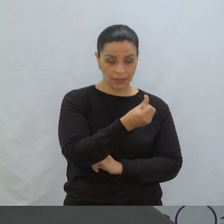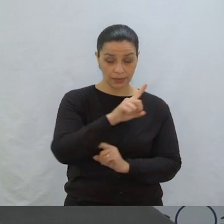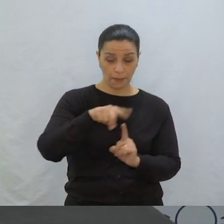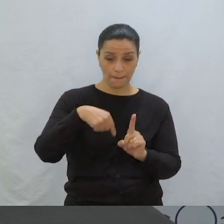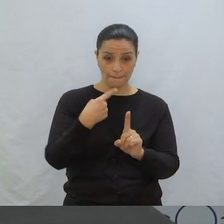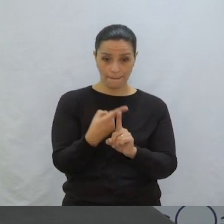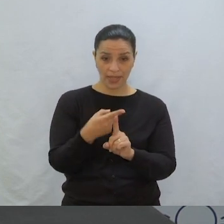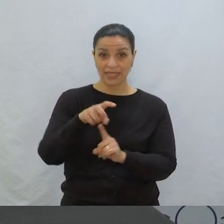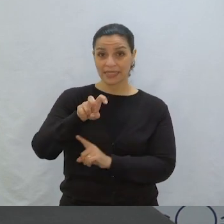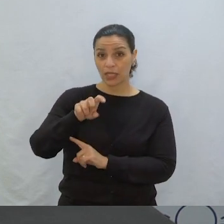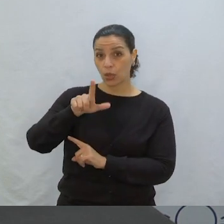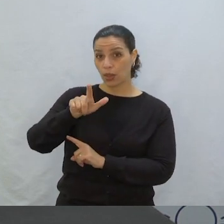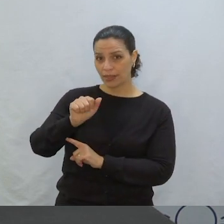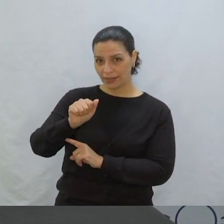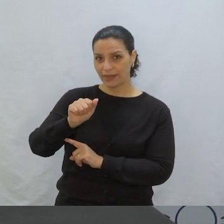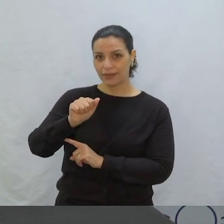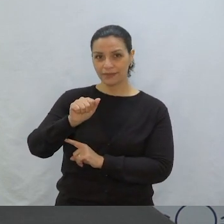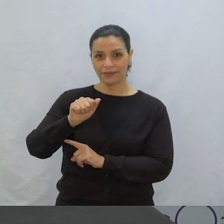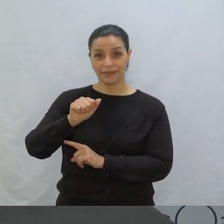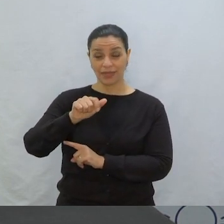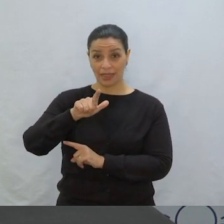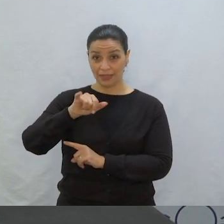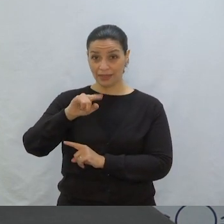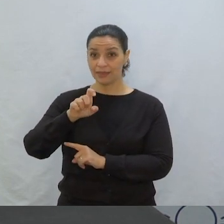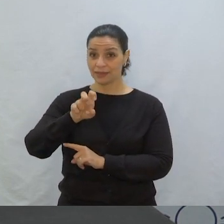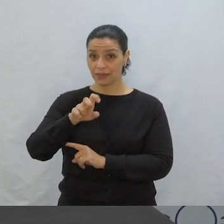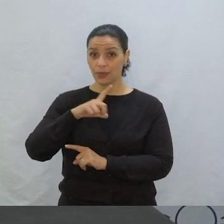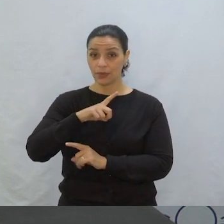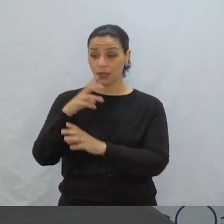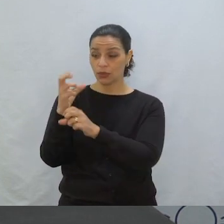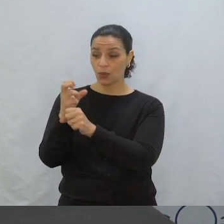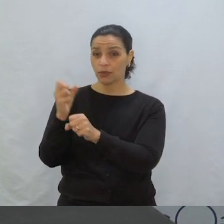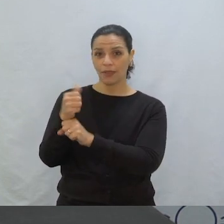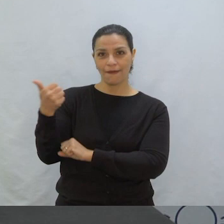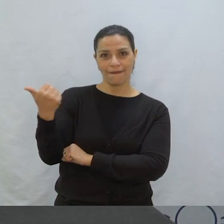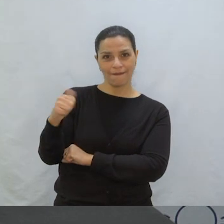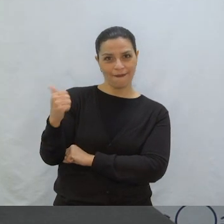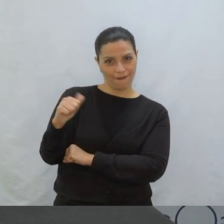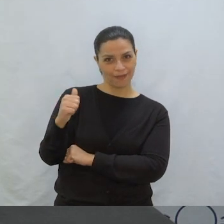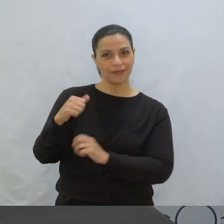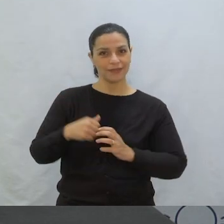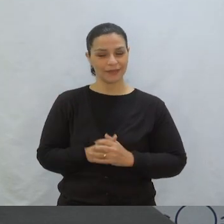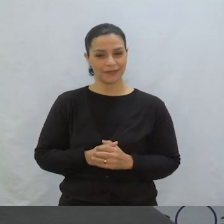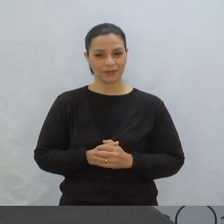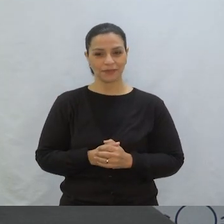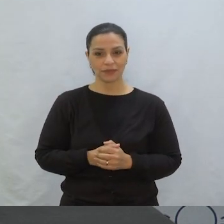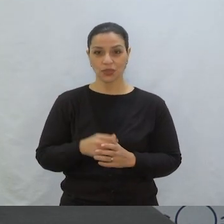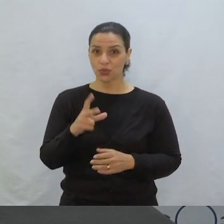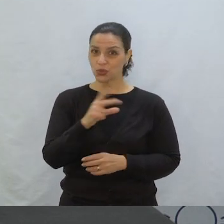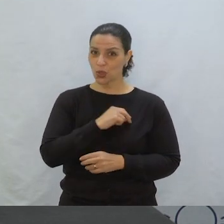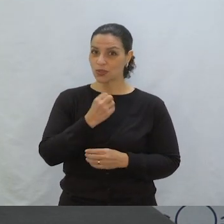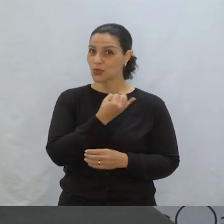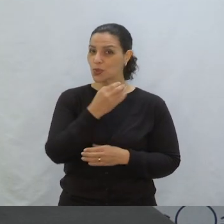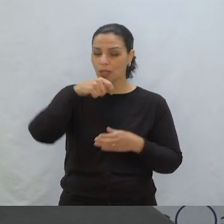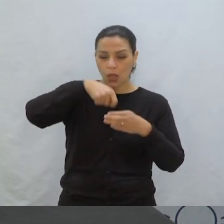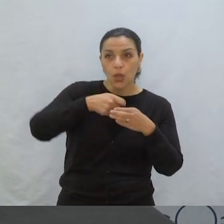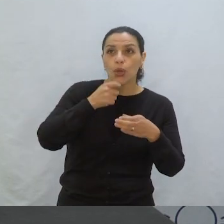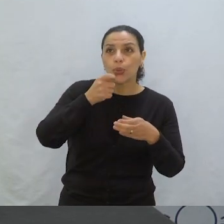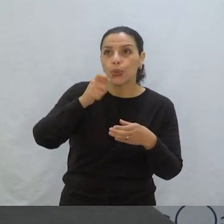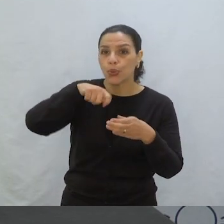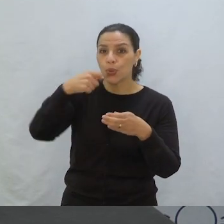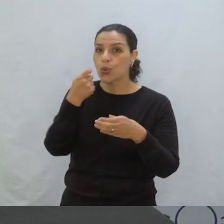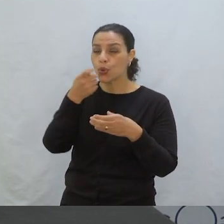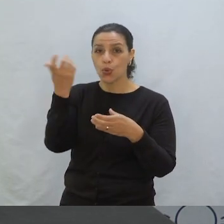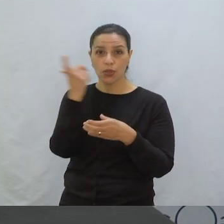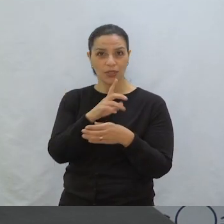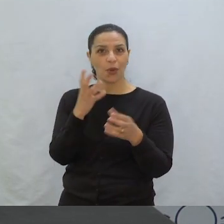Ana mais 5 bolinhas da Lia igual a 11 bolinhas. Nossa, quantas bolinhas